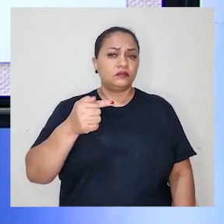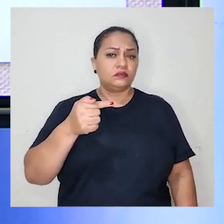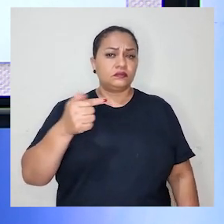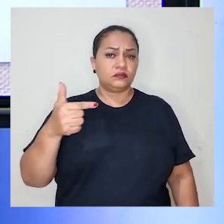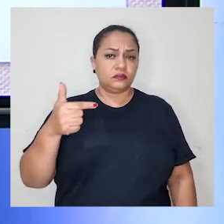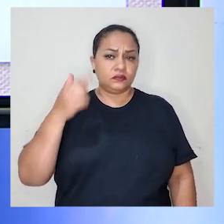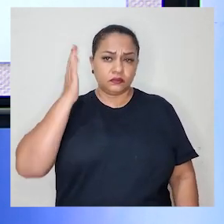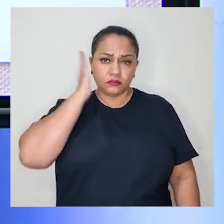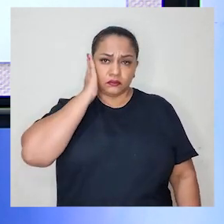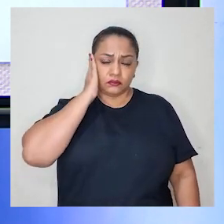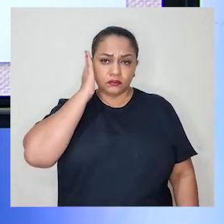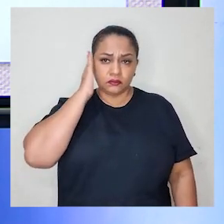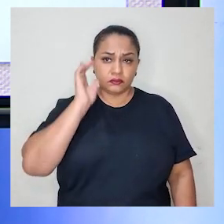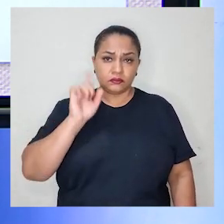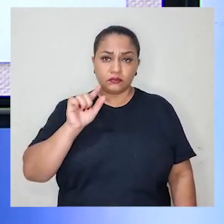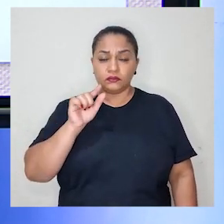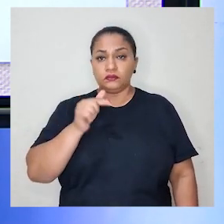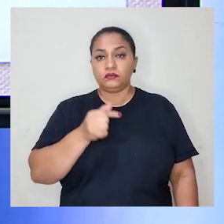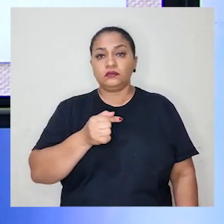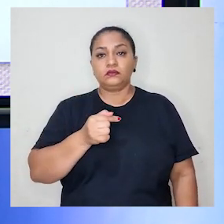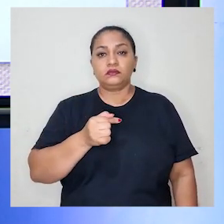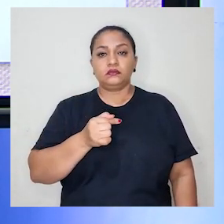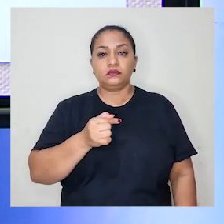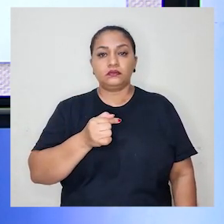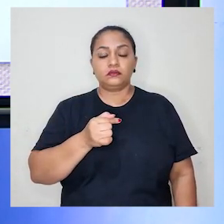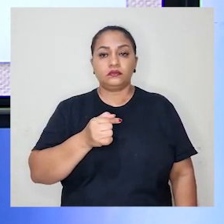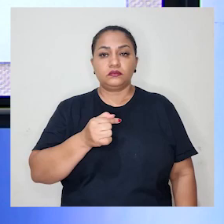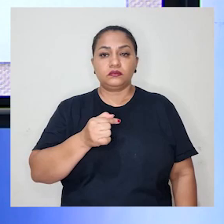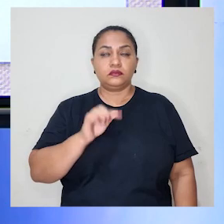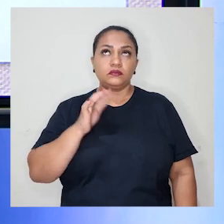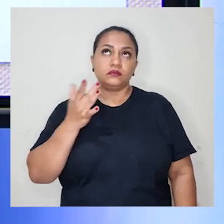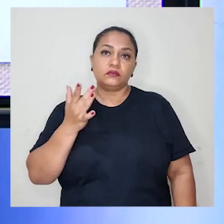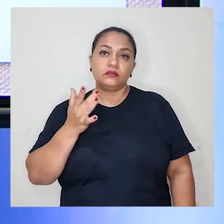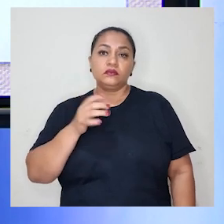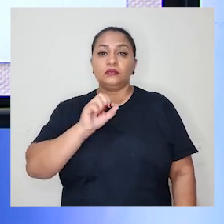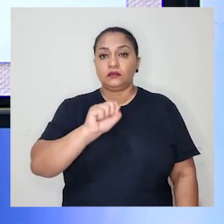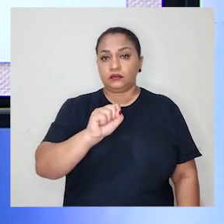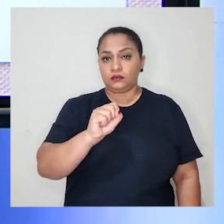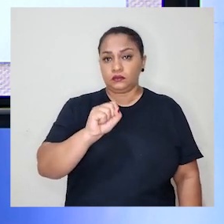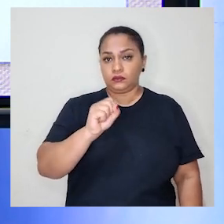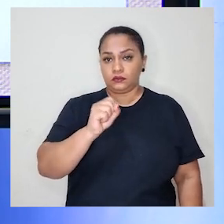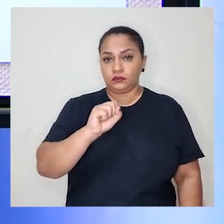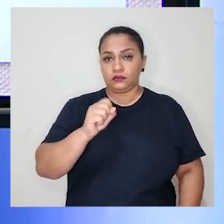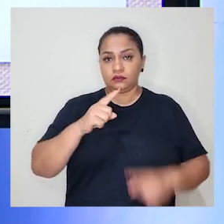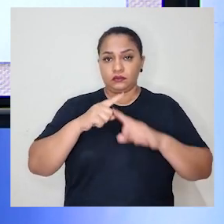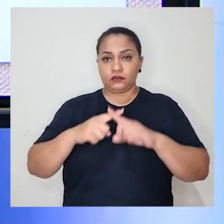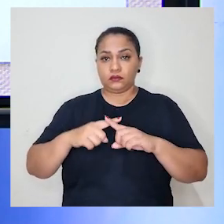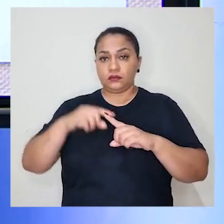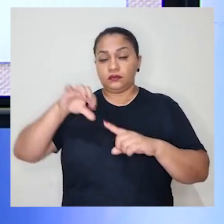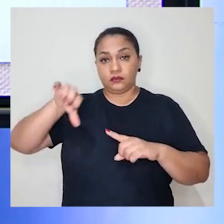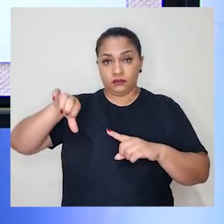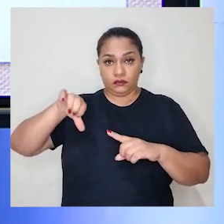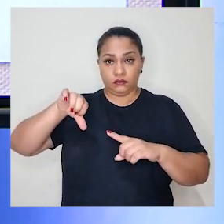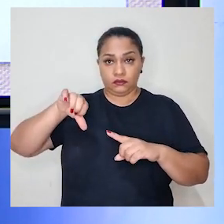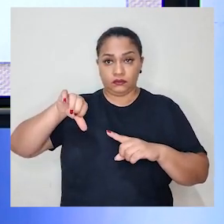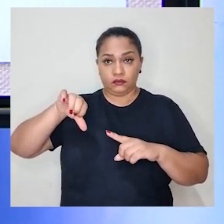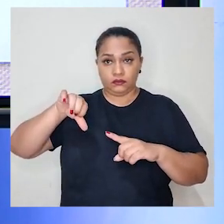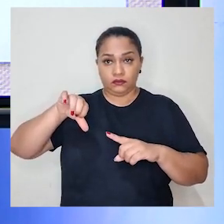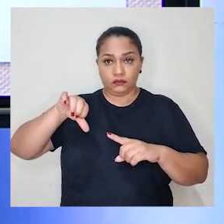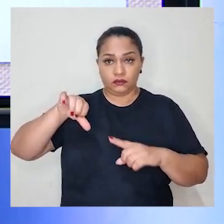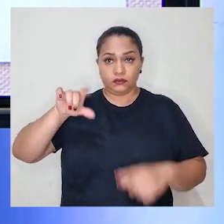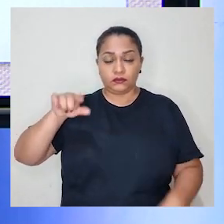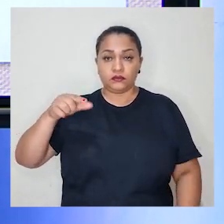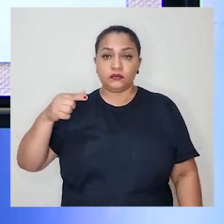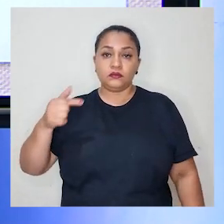72, eu sei que é 7, aliás, é 8 vezes 9. 8 vezes 9